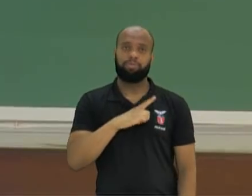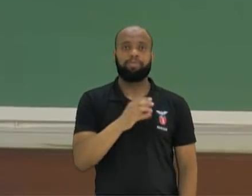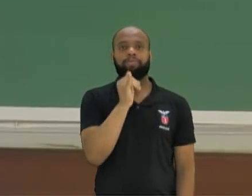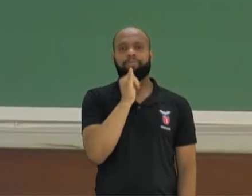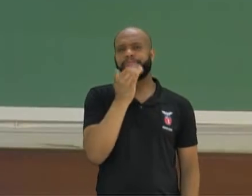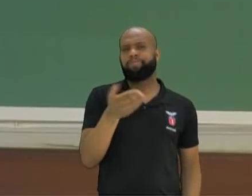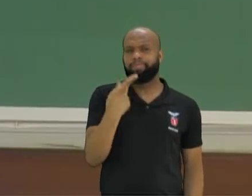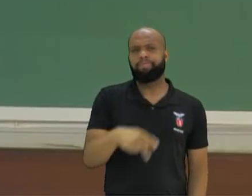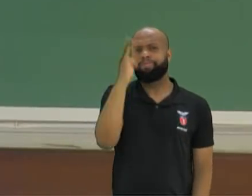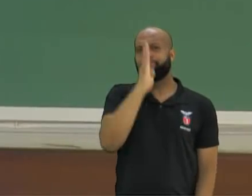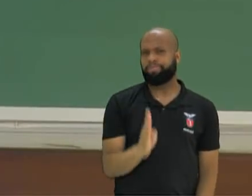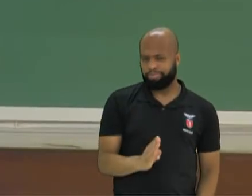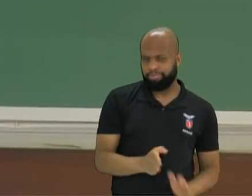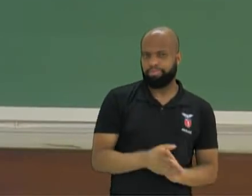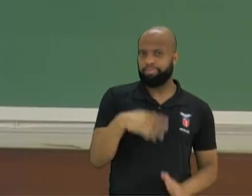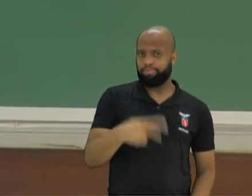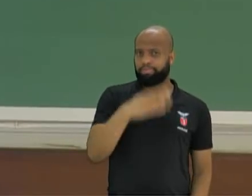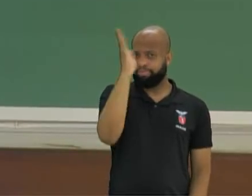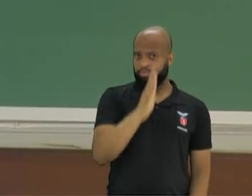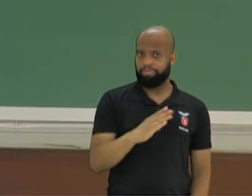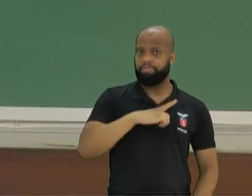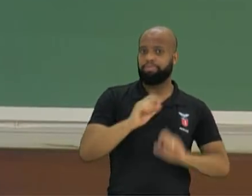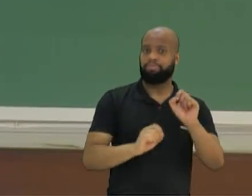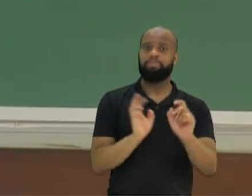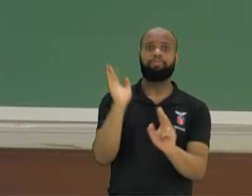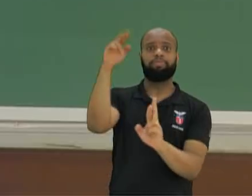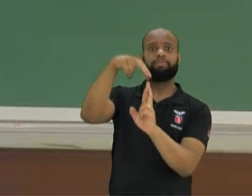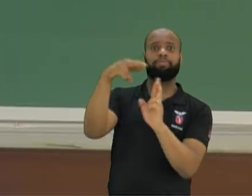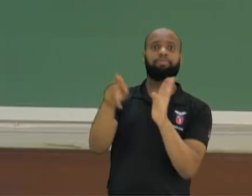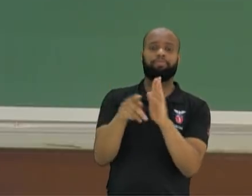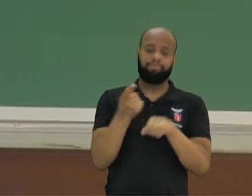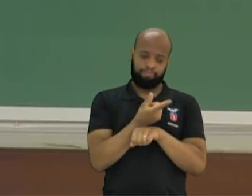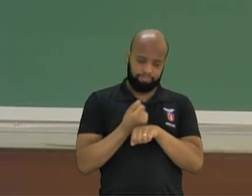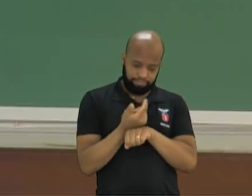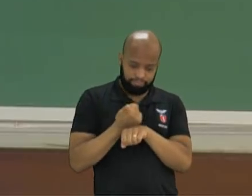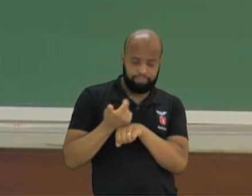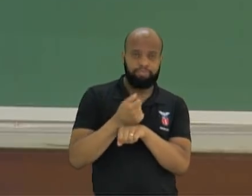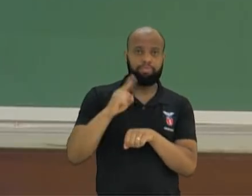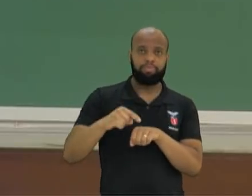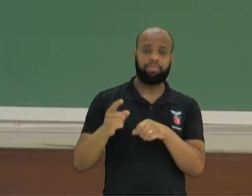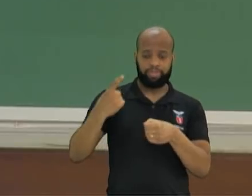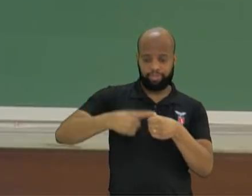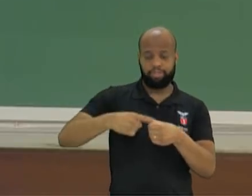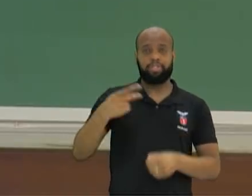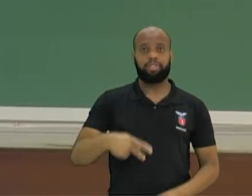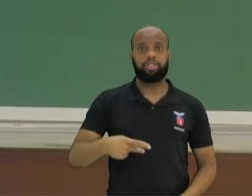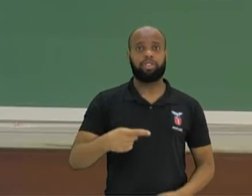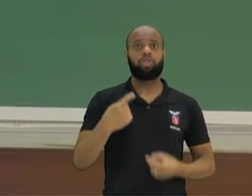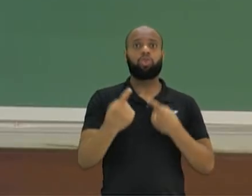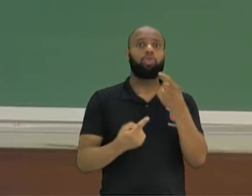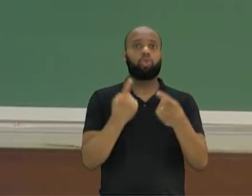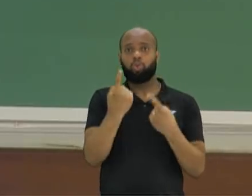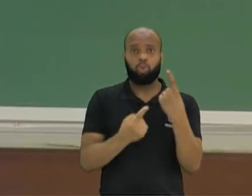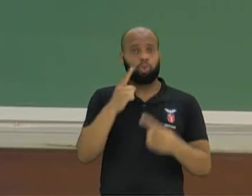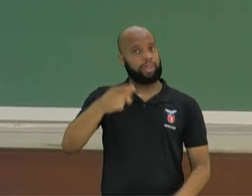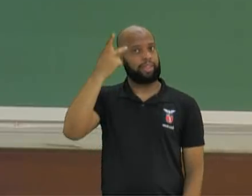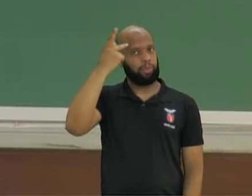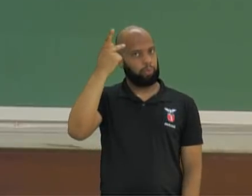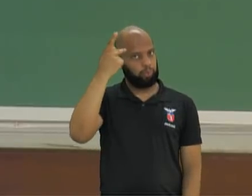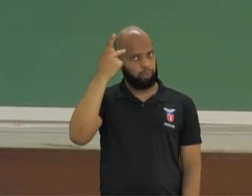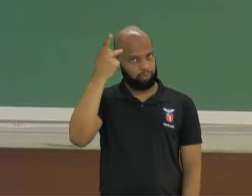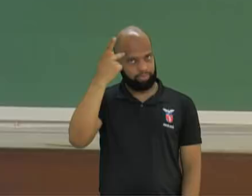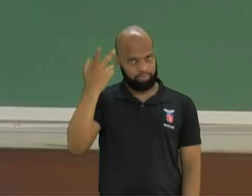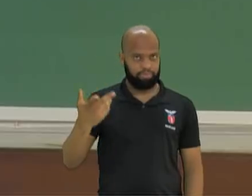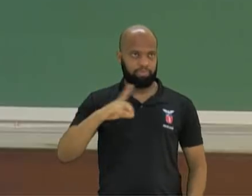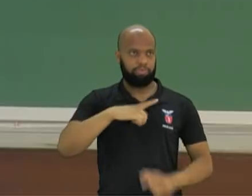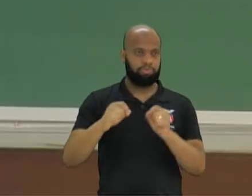Exemplo, vamos pegar o Brasil, né, a nossa referência, né, como cidade aqui no Brasil é a cidade de São Paulo, né, que tem a